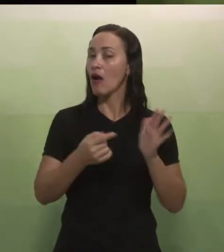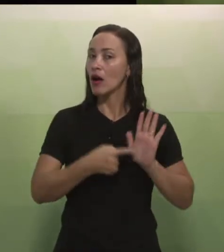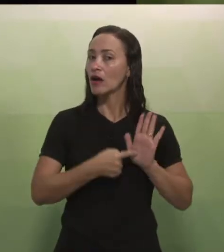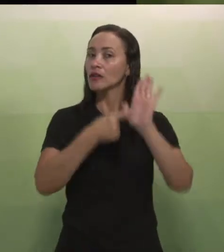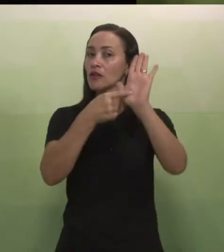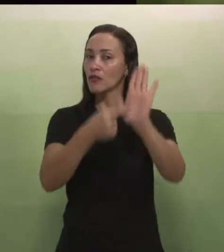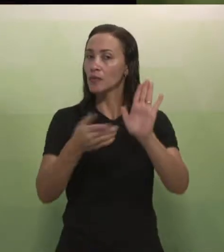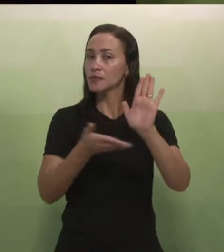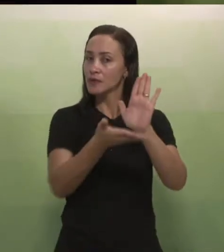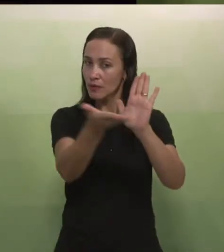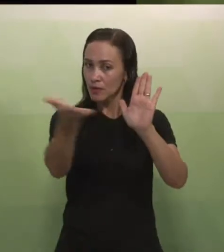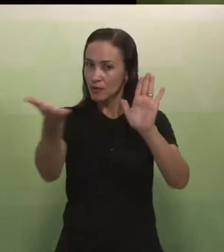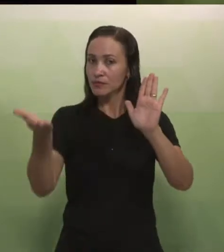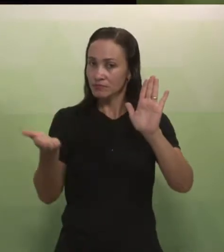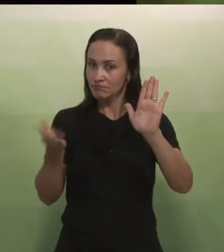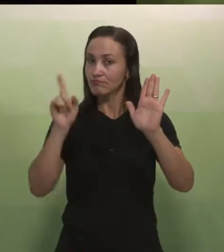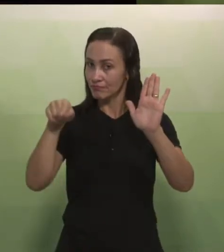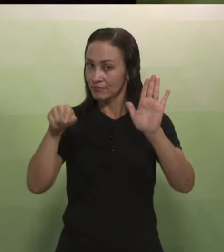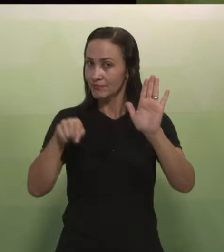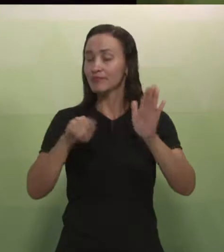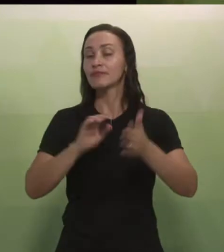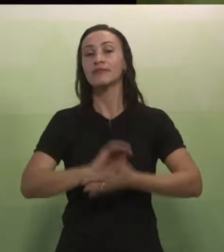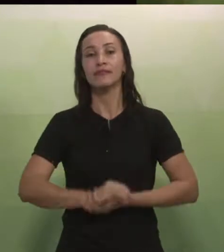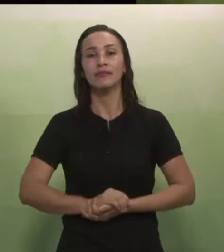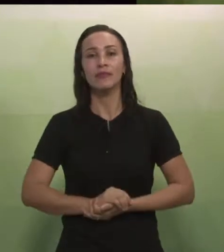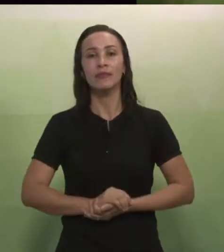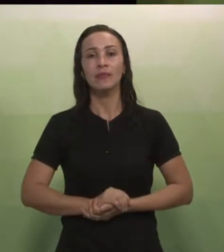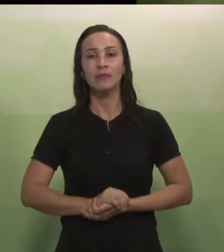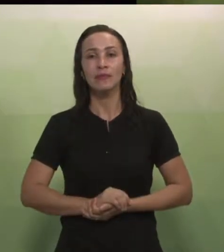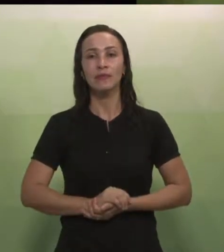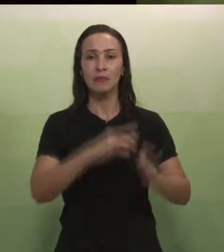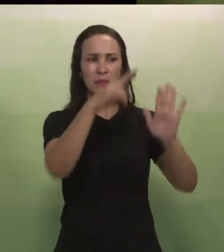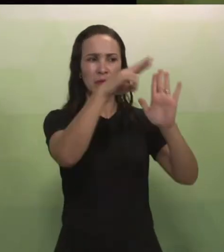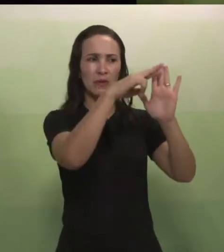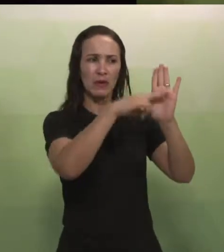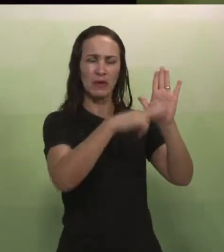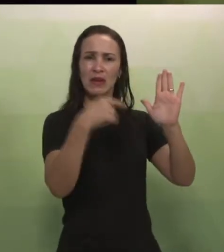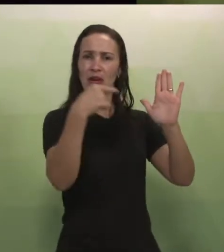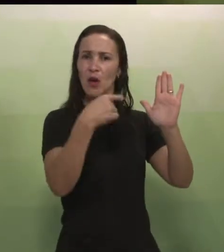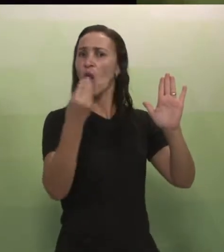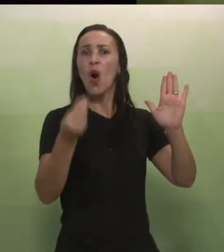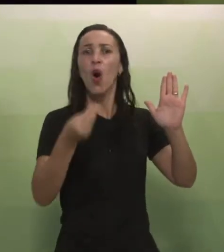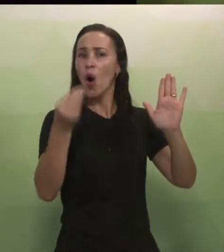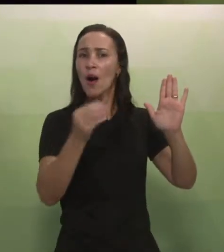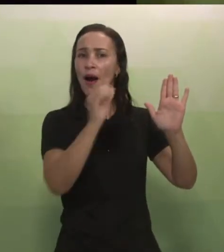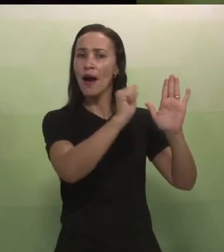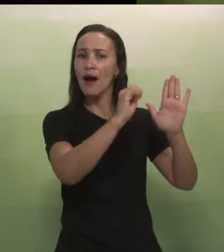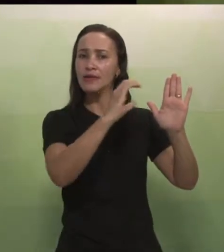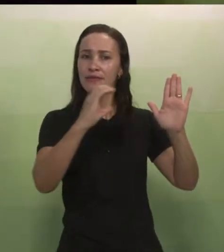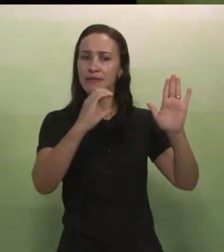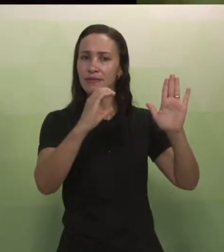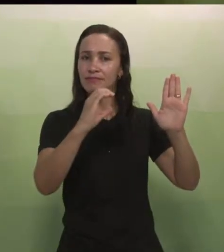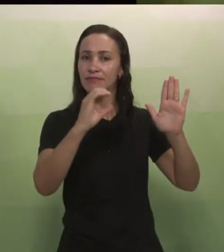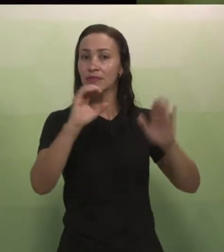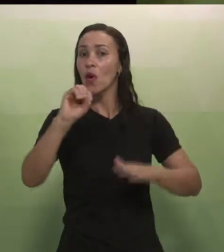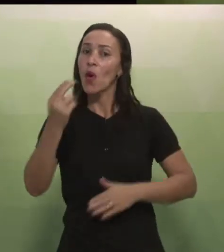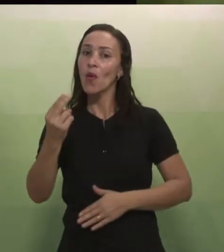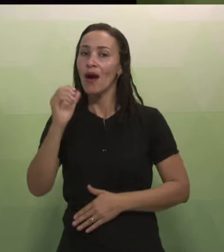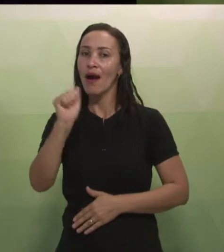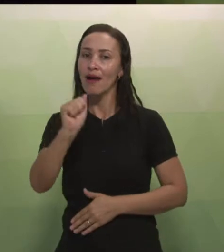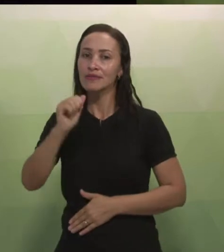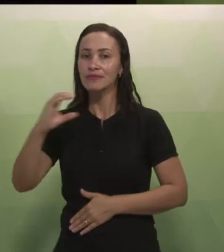eu apresentarei para vocês como se regulamenta o ACC ou o